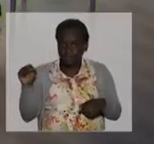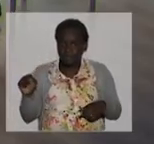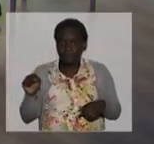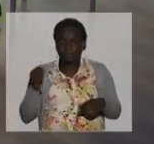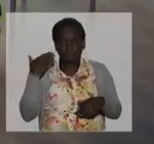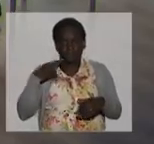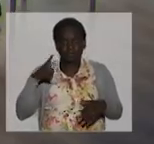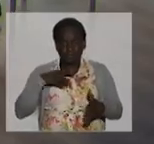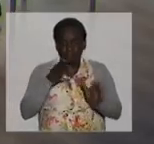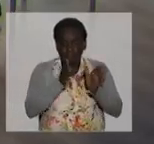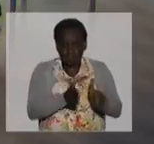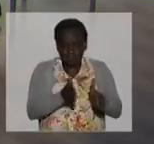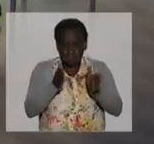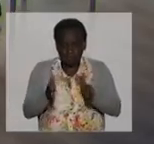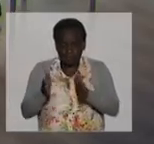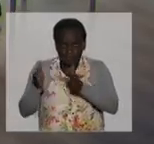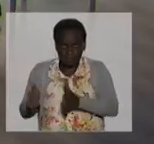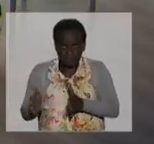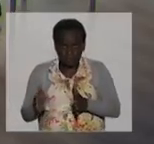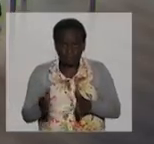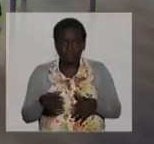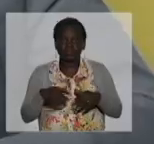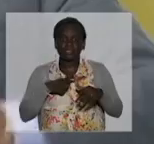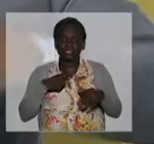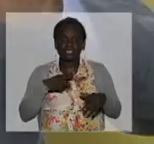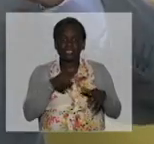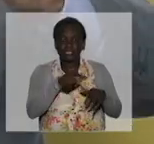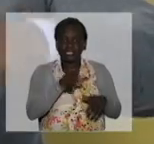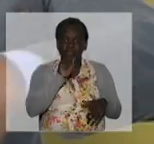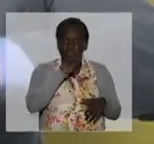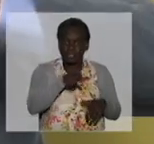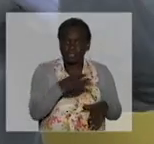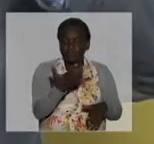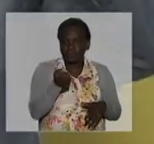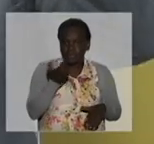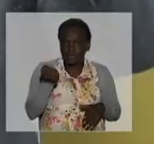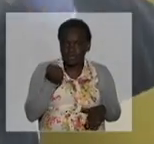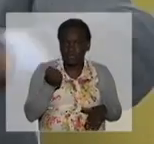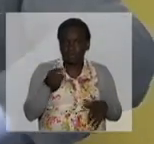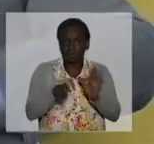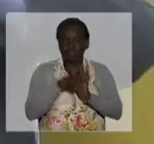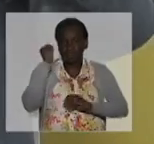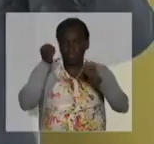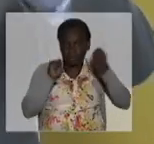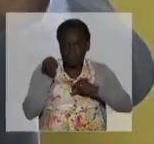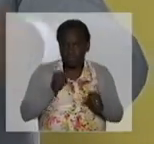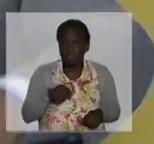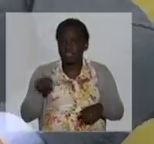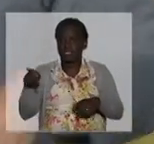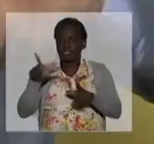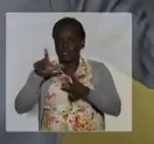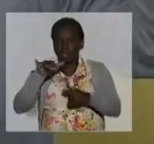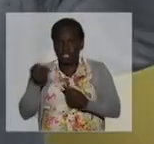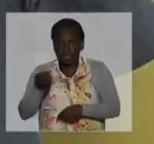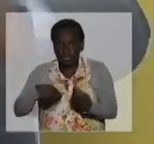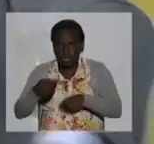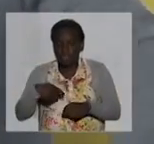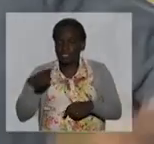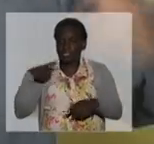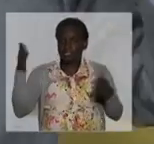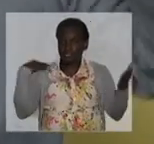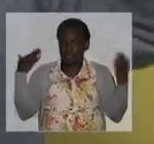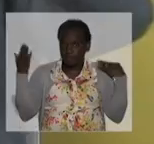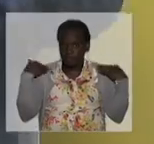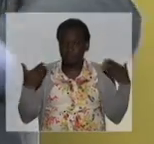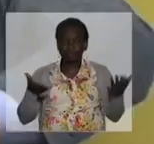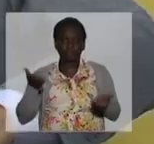Previdência Social era dividida por categoria. Instituto de Aposentadoria e Pensão dos industriários, dos